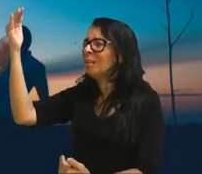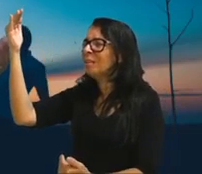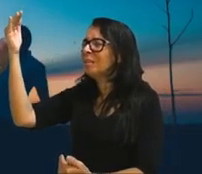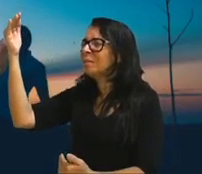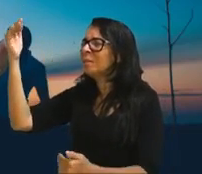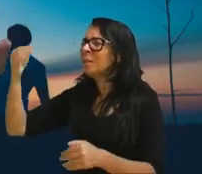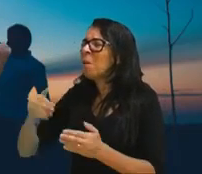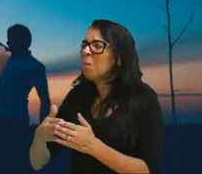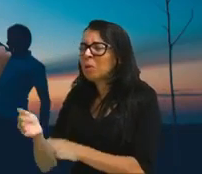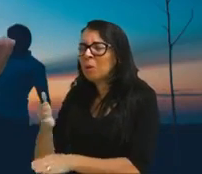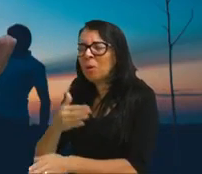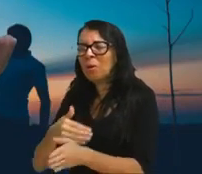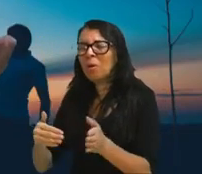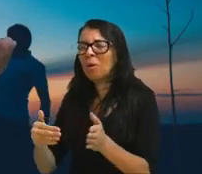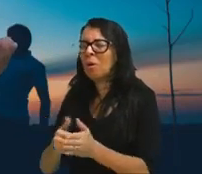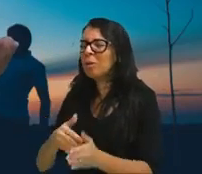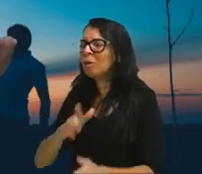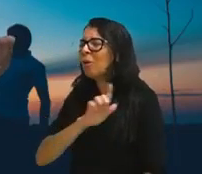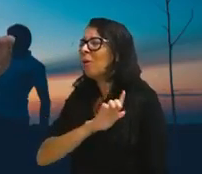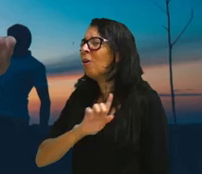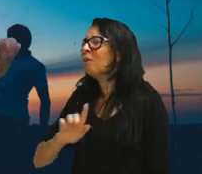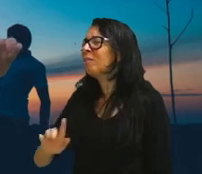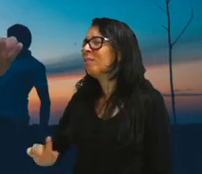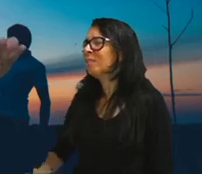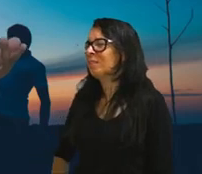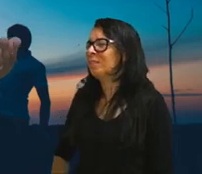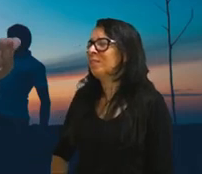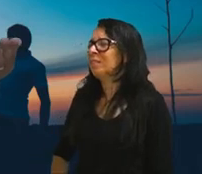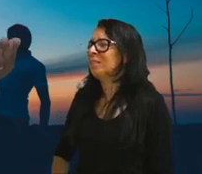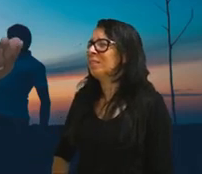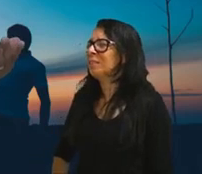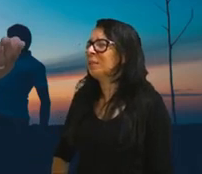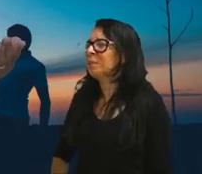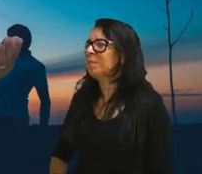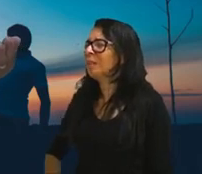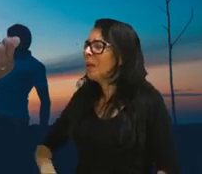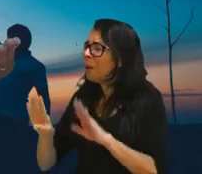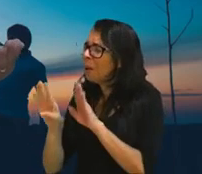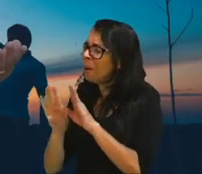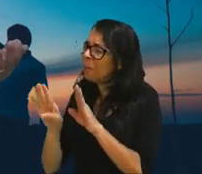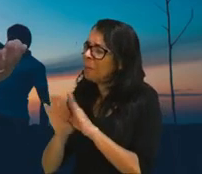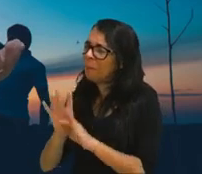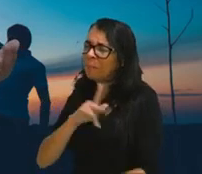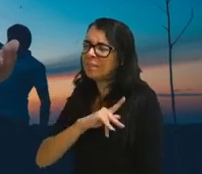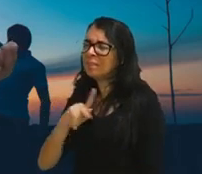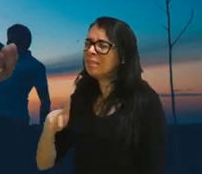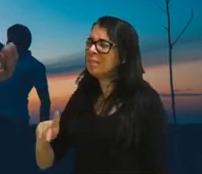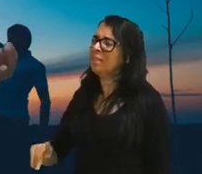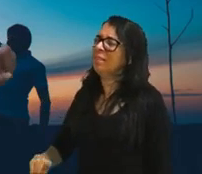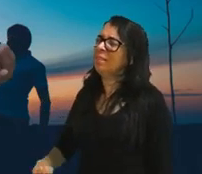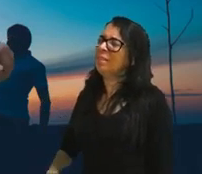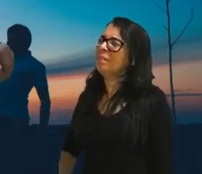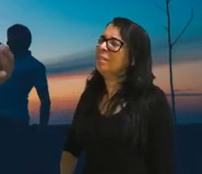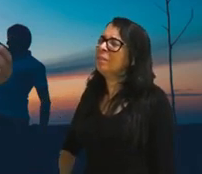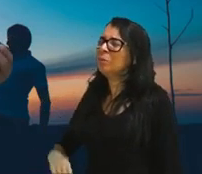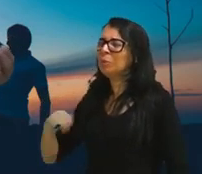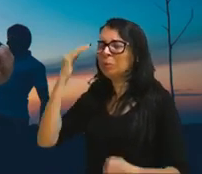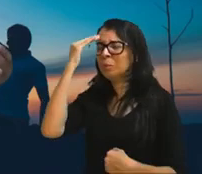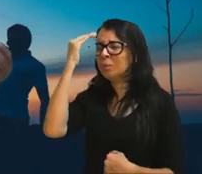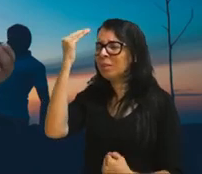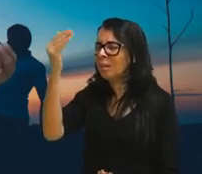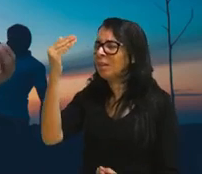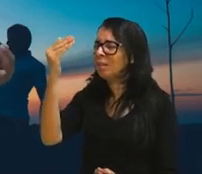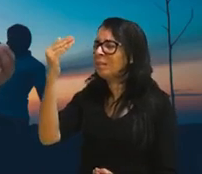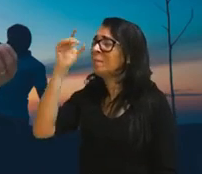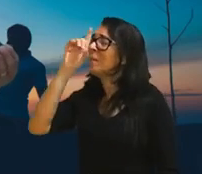estadual, federal, Senhor. Que o Senhor possa, Deus, estar dando discernimento, ó Deus, para esses homens, ó Pai, para que eles possam estar cuidando, Pai,